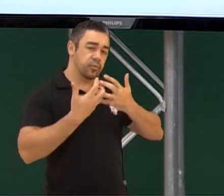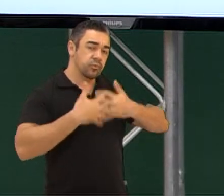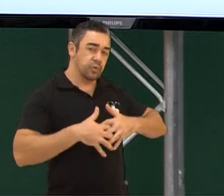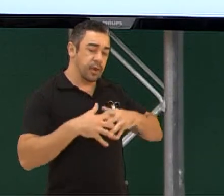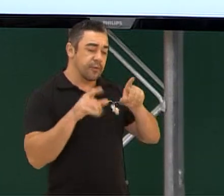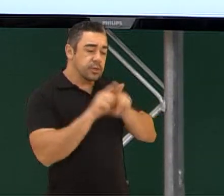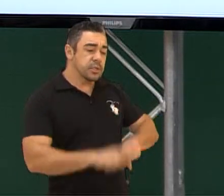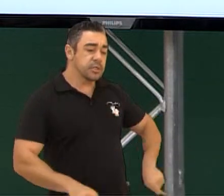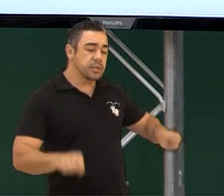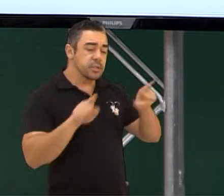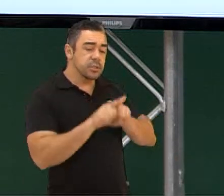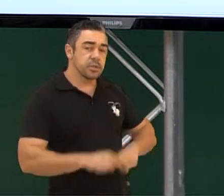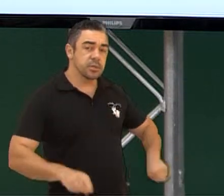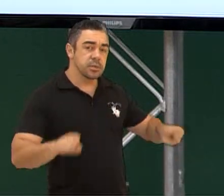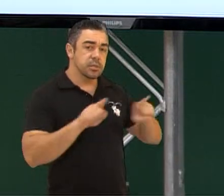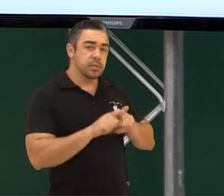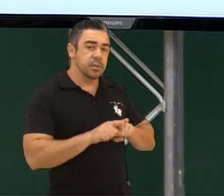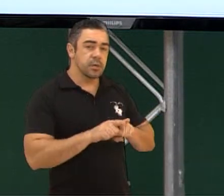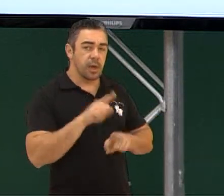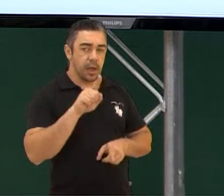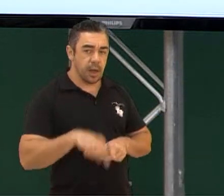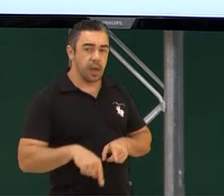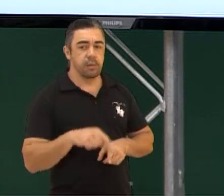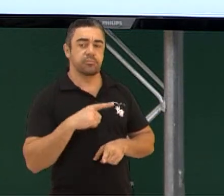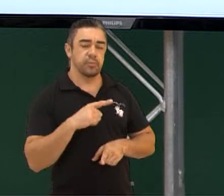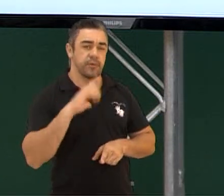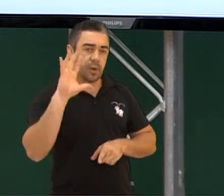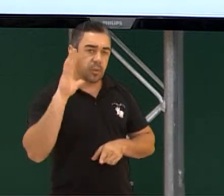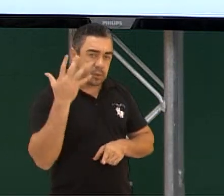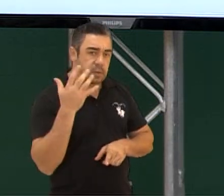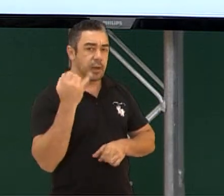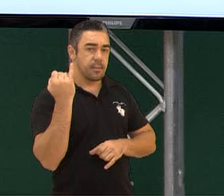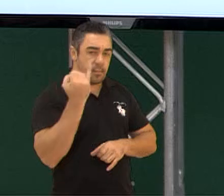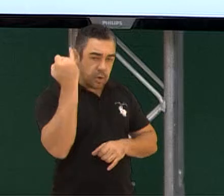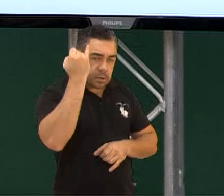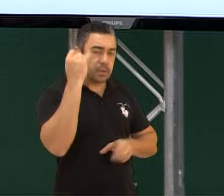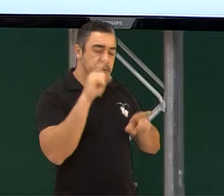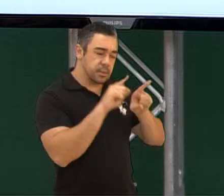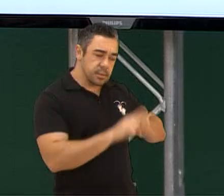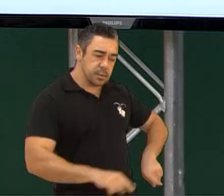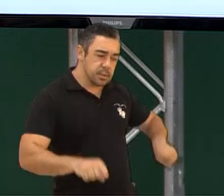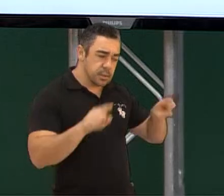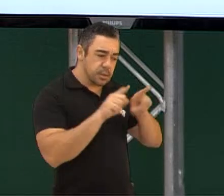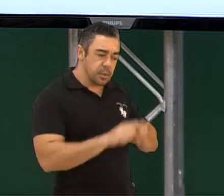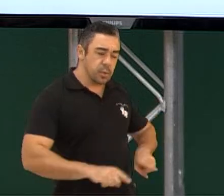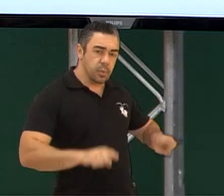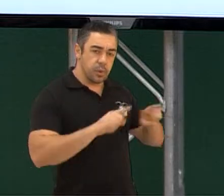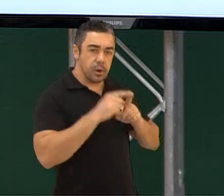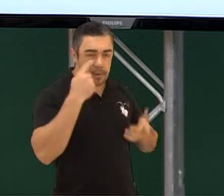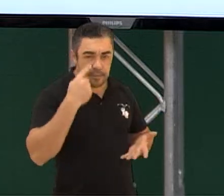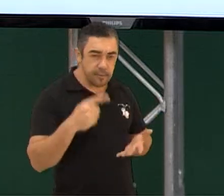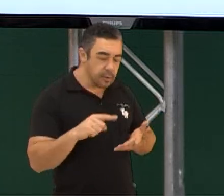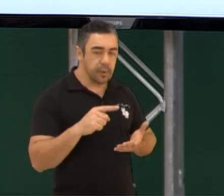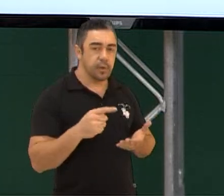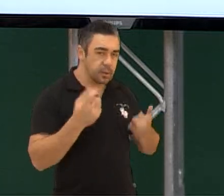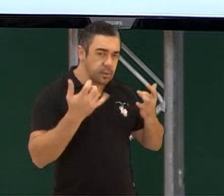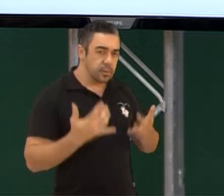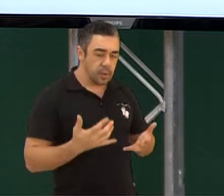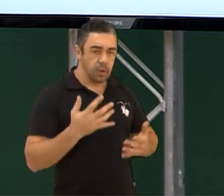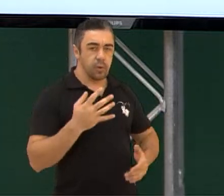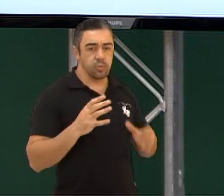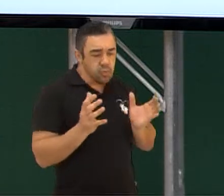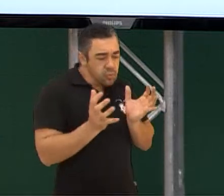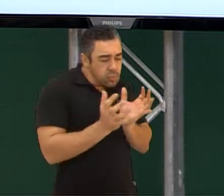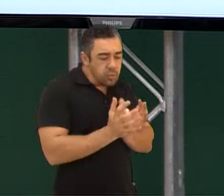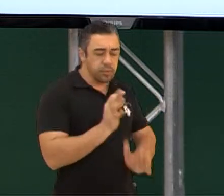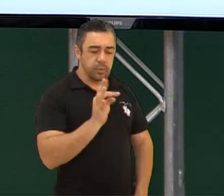aqui. Foi importante falar a questão do ciclo do mate, né, a importância aqui do ciclo, né, que a professora falou aqui da questão dos tropeiros, né,